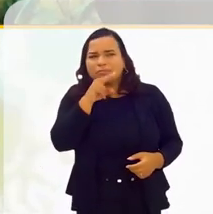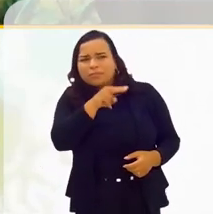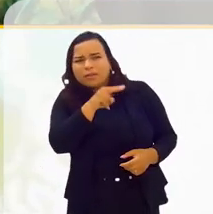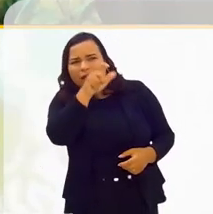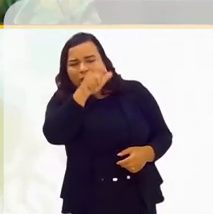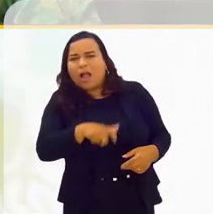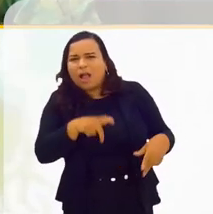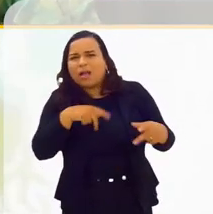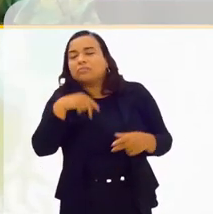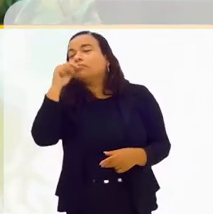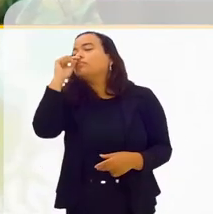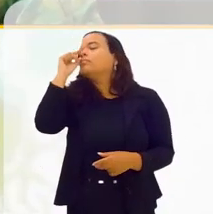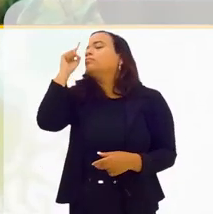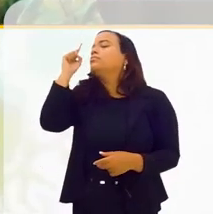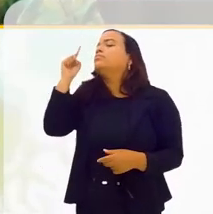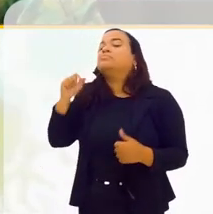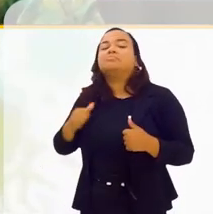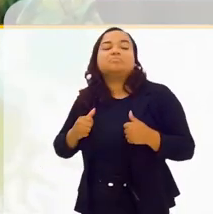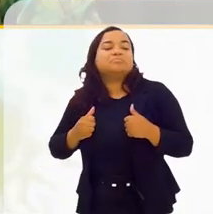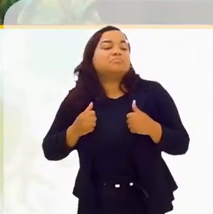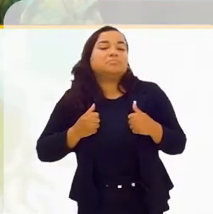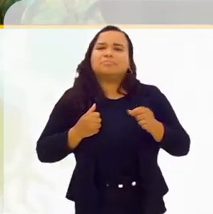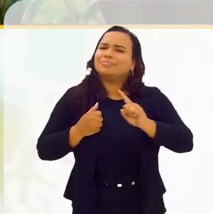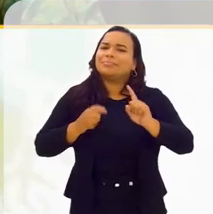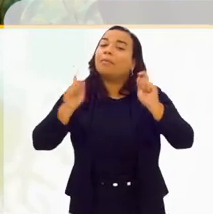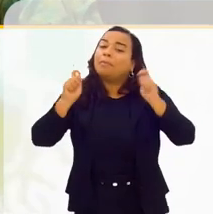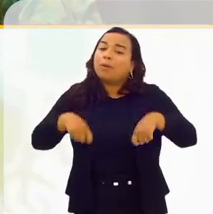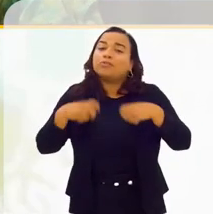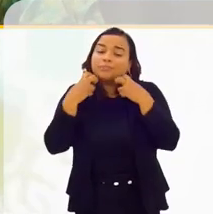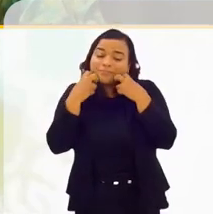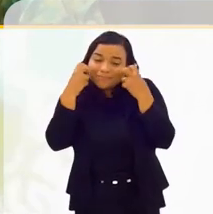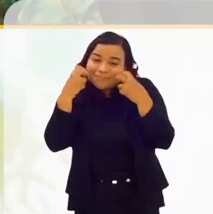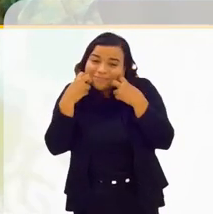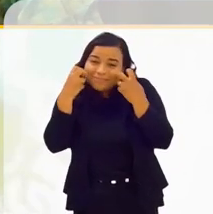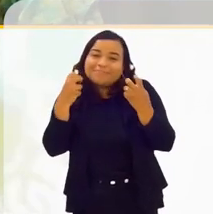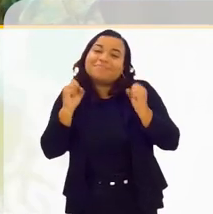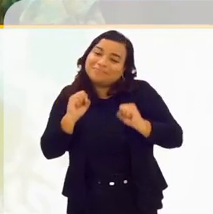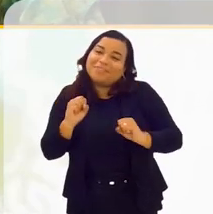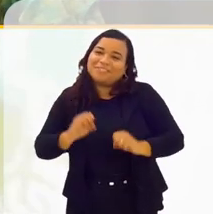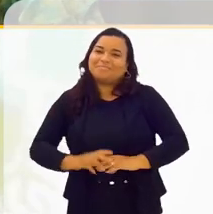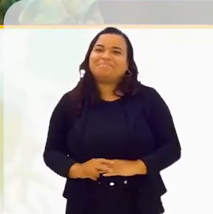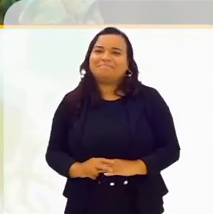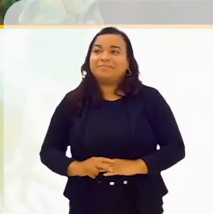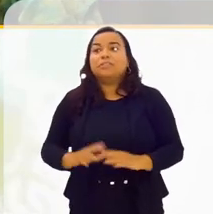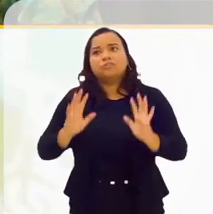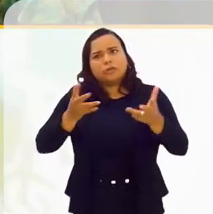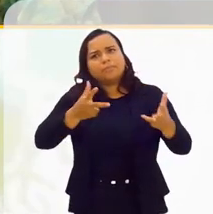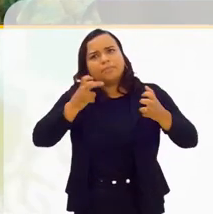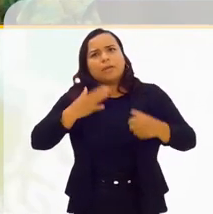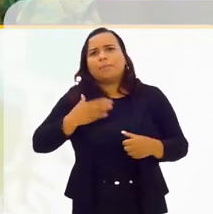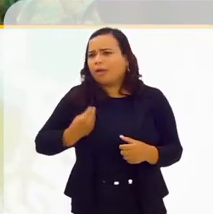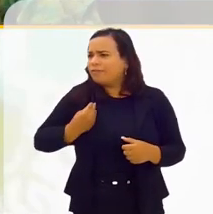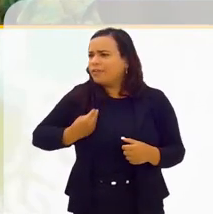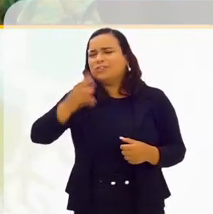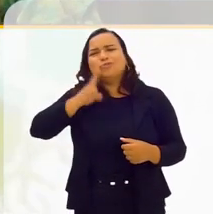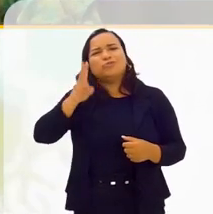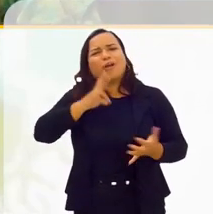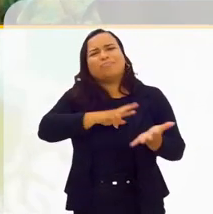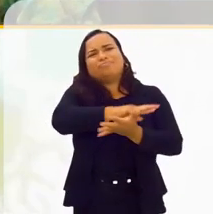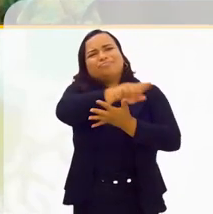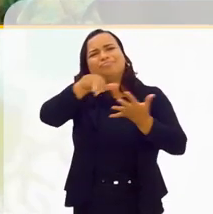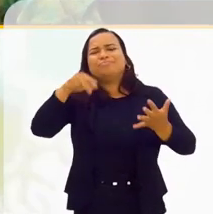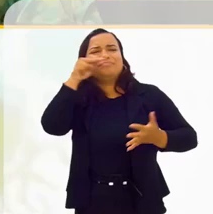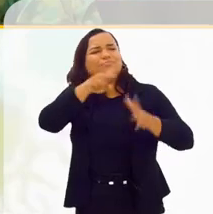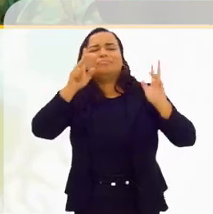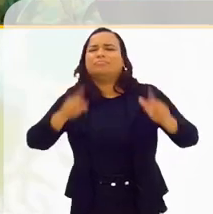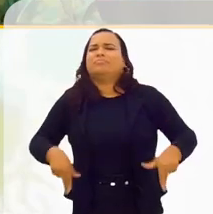que tá na dela é arrogante pode ser timidez e eu já vi ao longo da minha vida muito isso